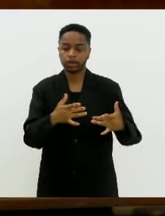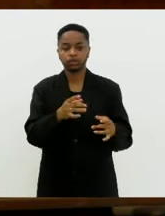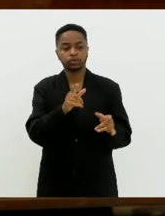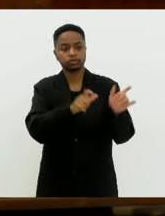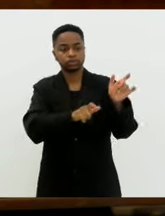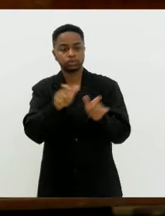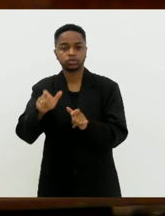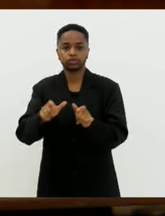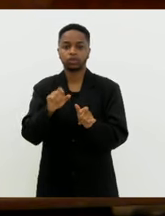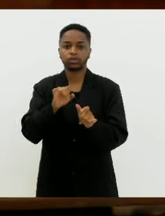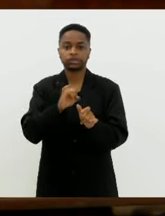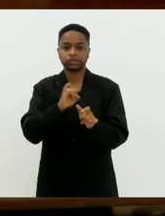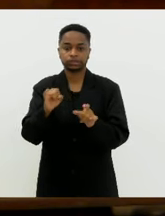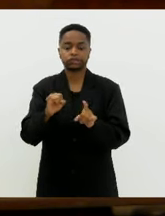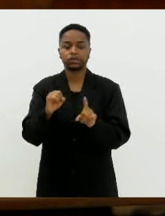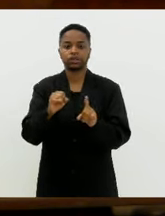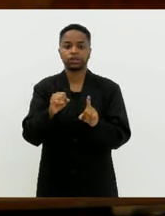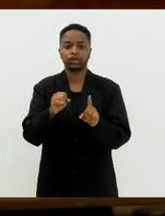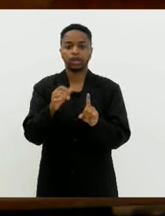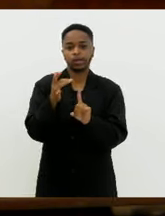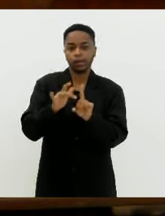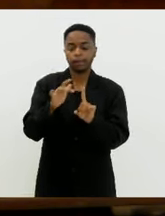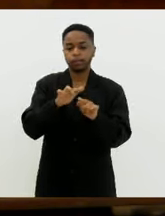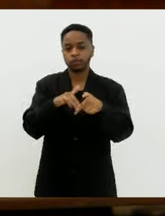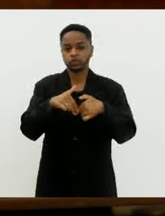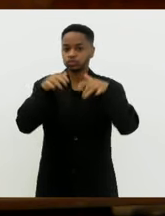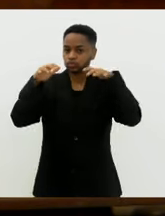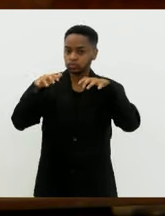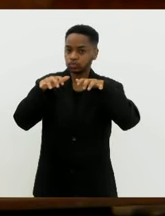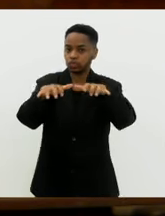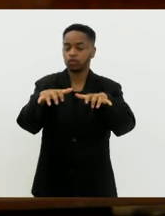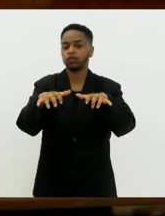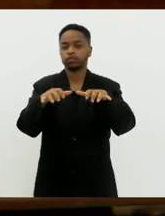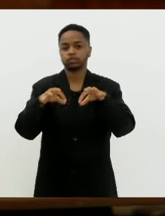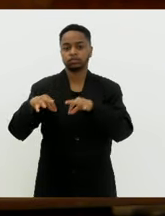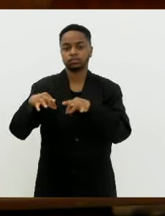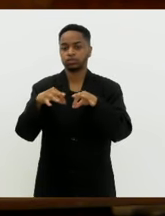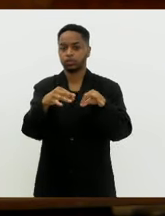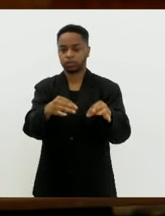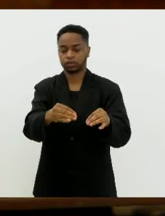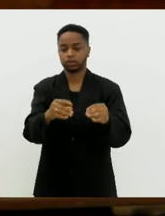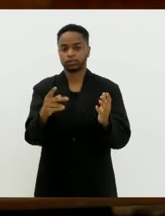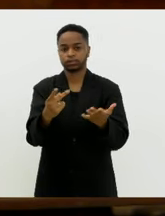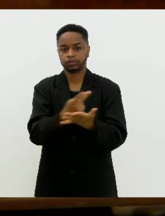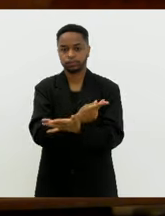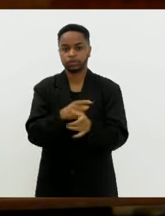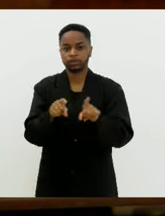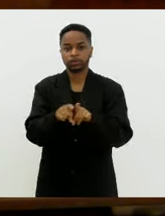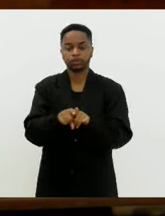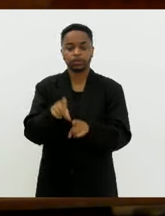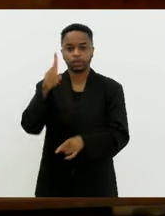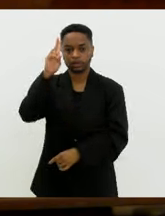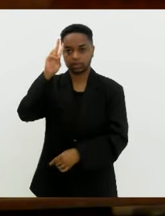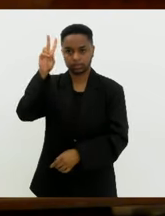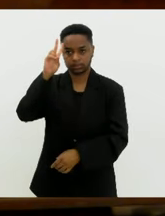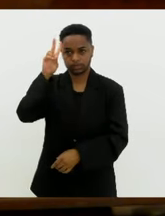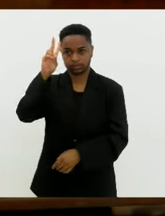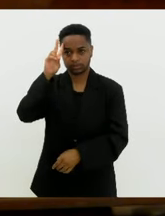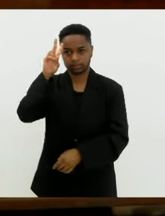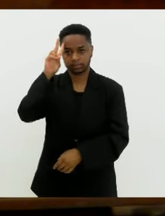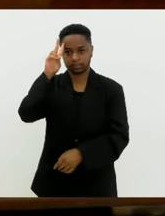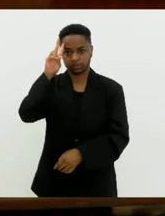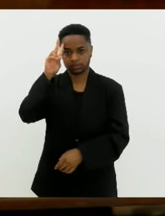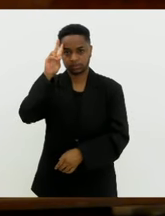chuva, não só da última chuva, mas de todas as chuvas, lembrando que, enquanto